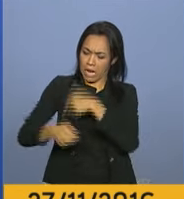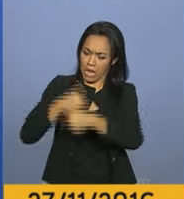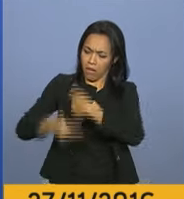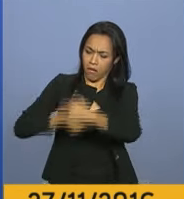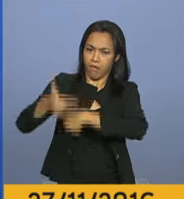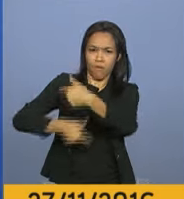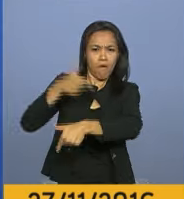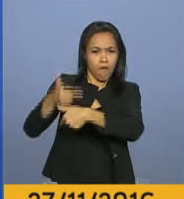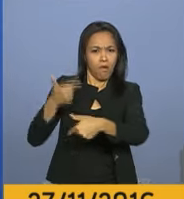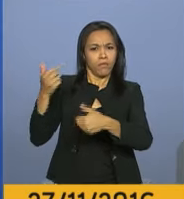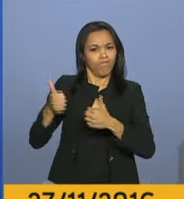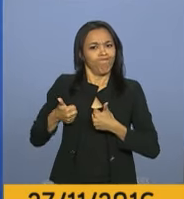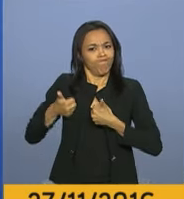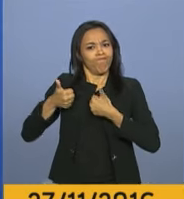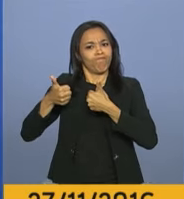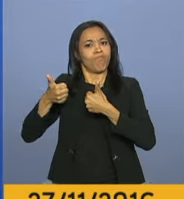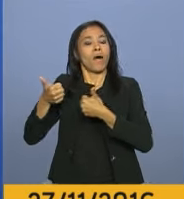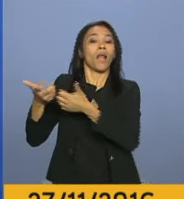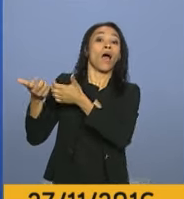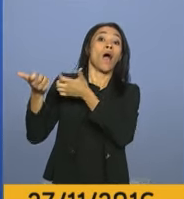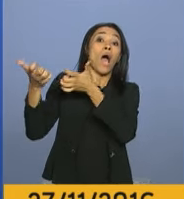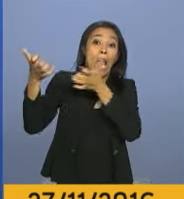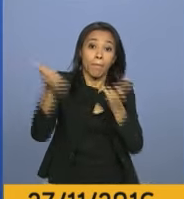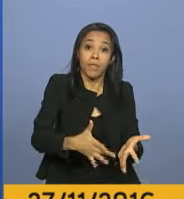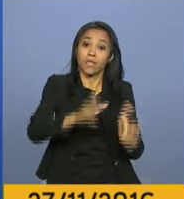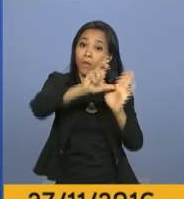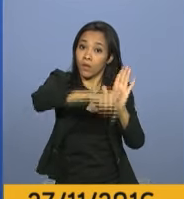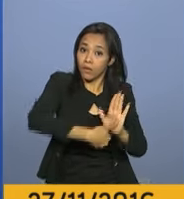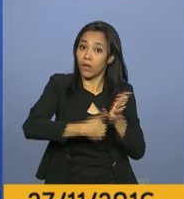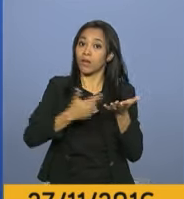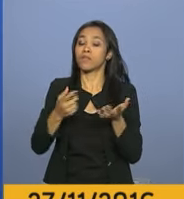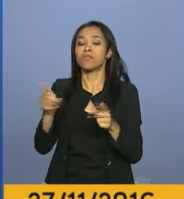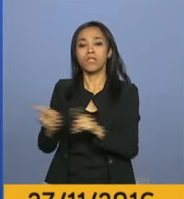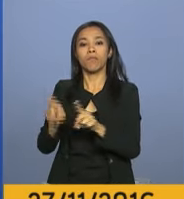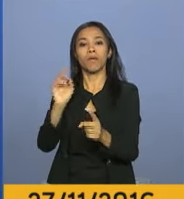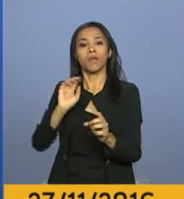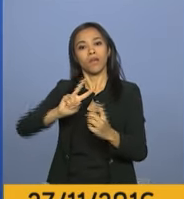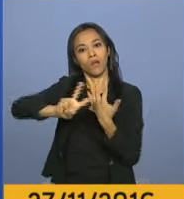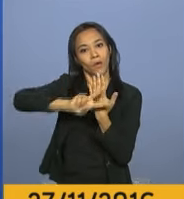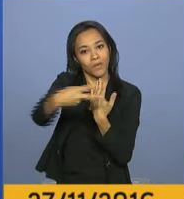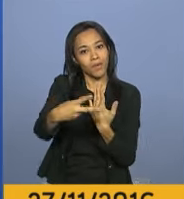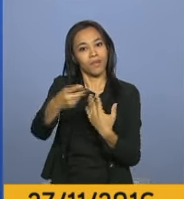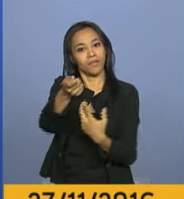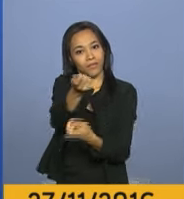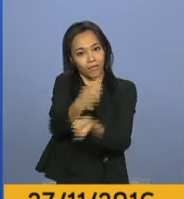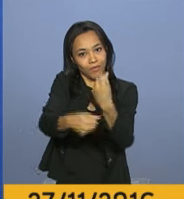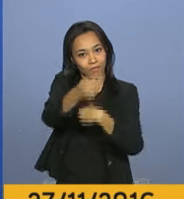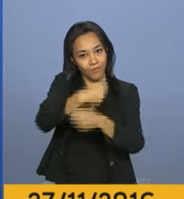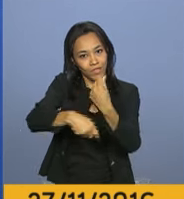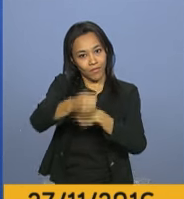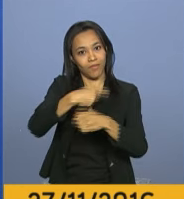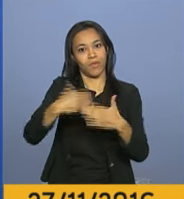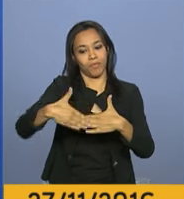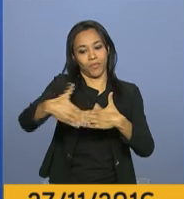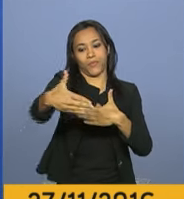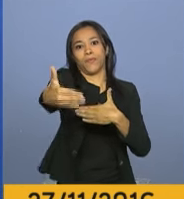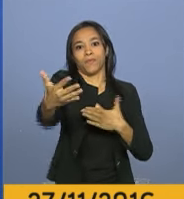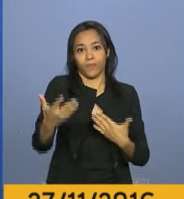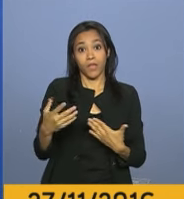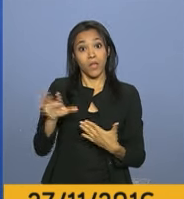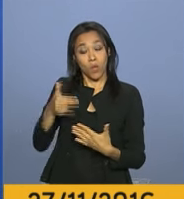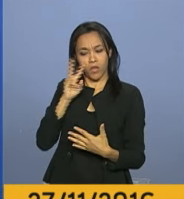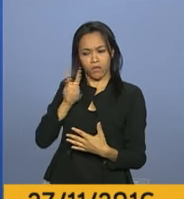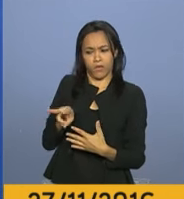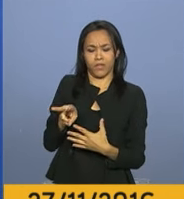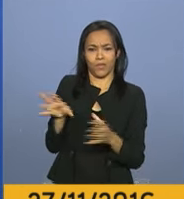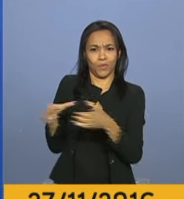trabalhando ativamente para sair da recessão e para gerar crescimento. Agora, quando eu converso, Denise, com a equipe econômica,